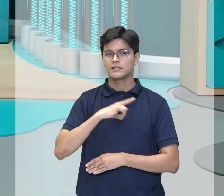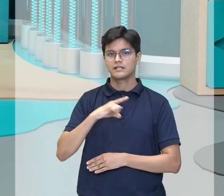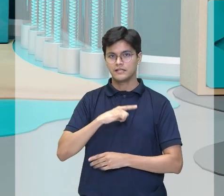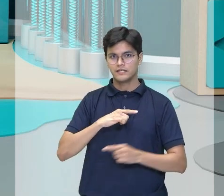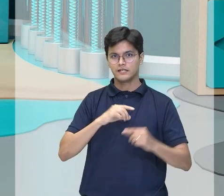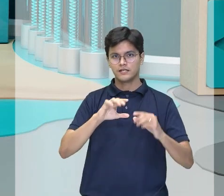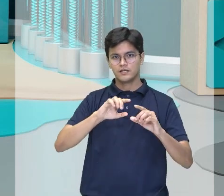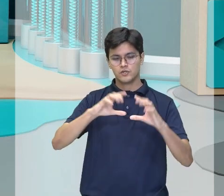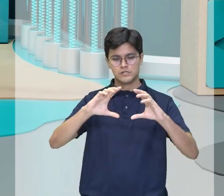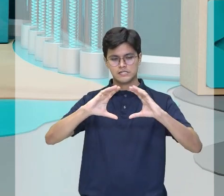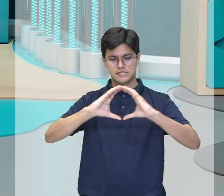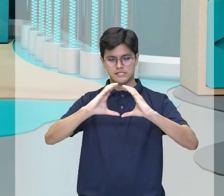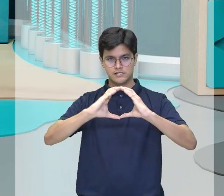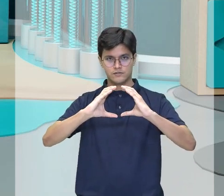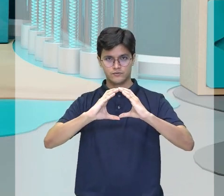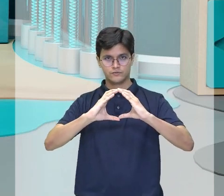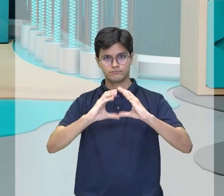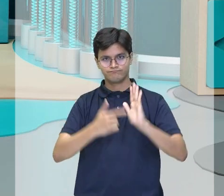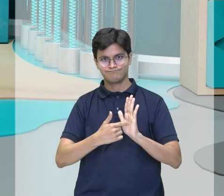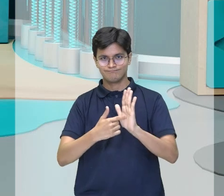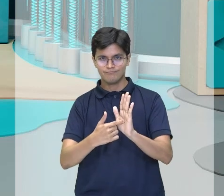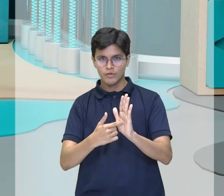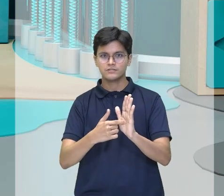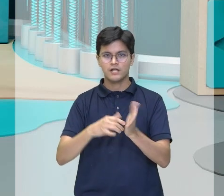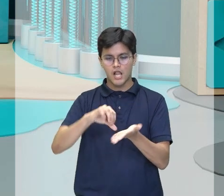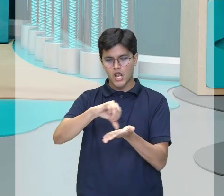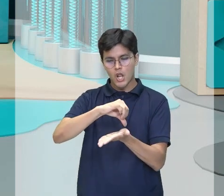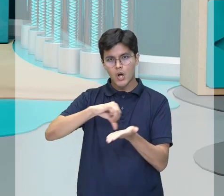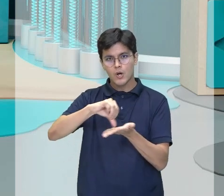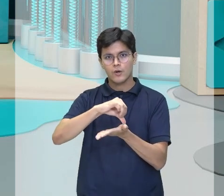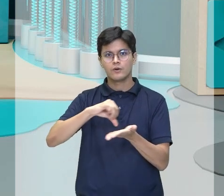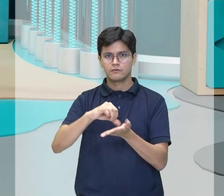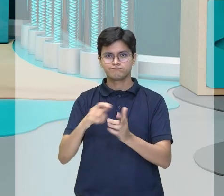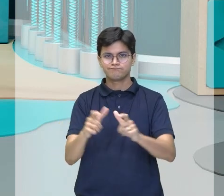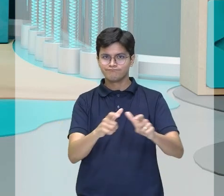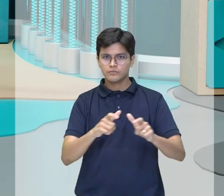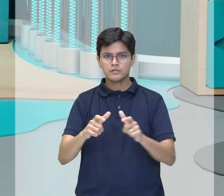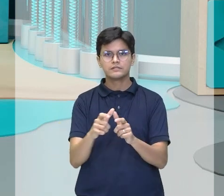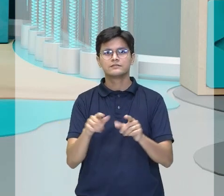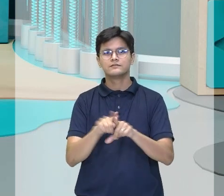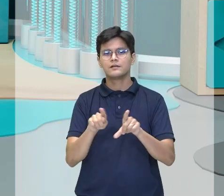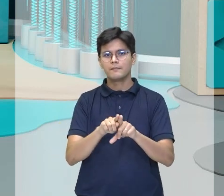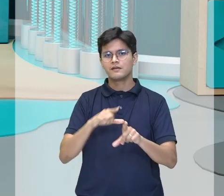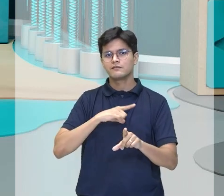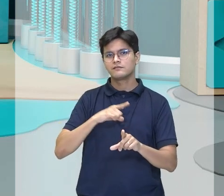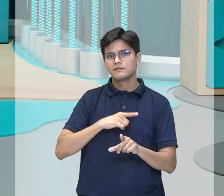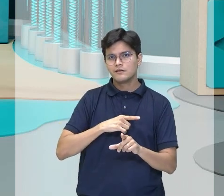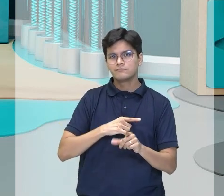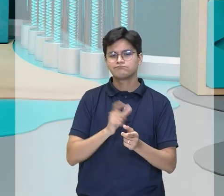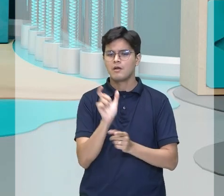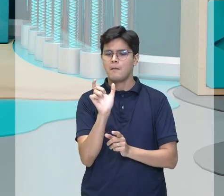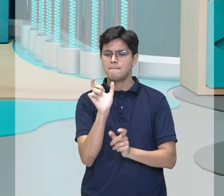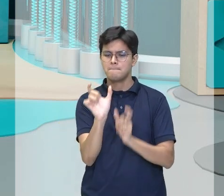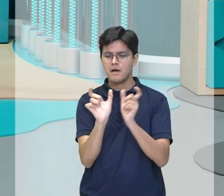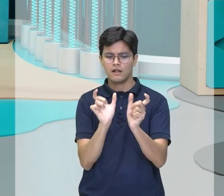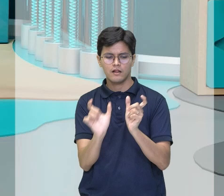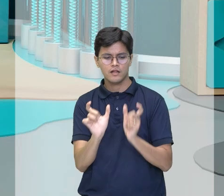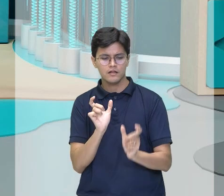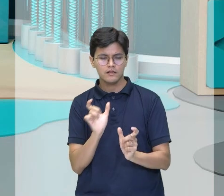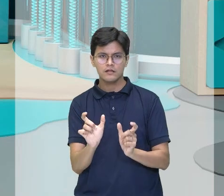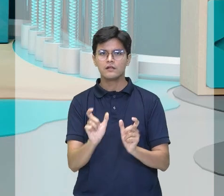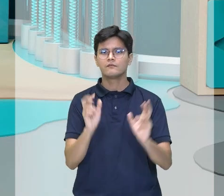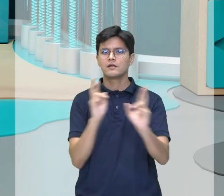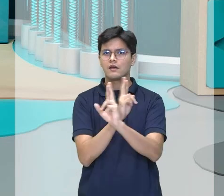algo. E aqui algumas palavras relacionadas à conectividade, né, a conexão. Connected, keep pointing